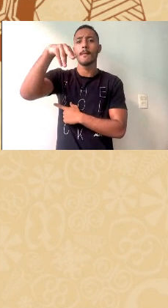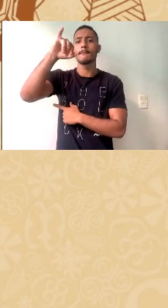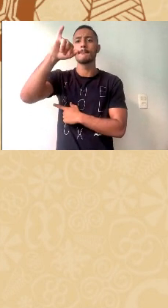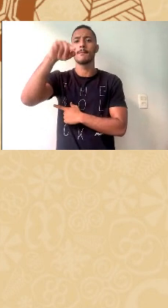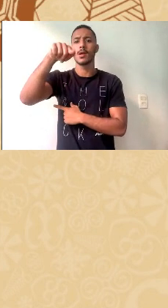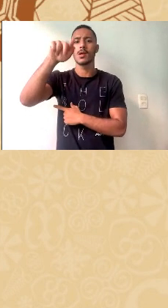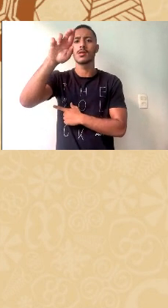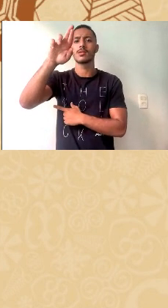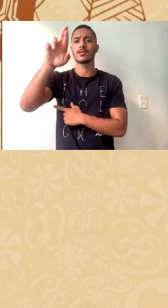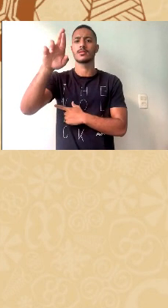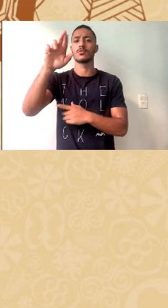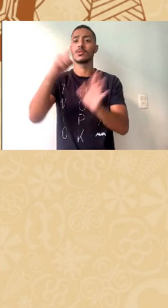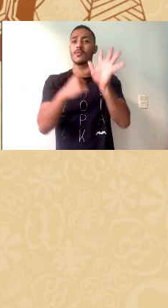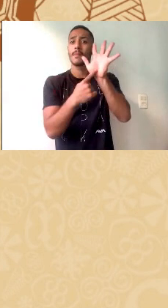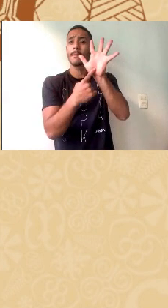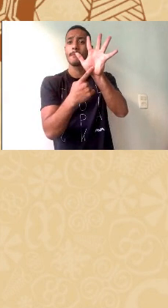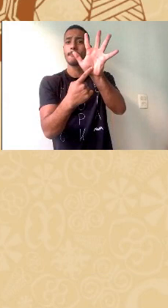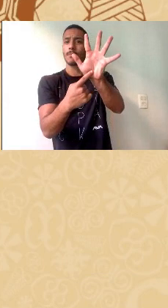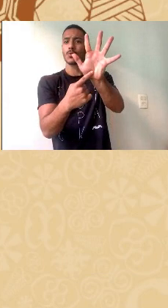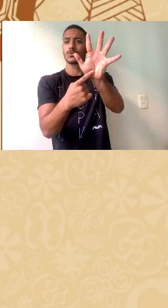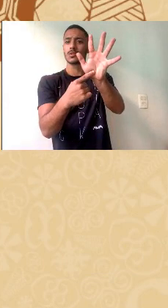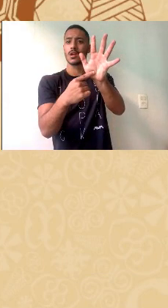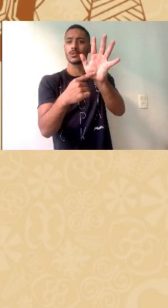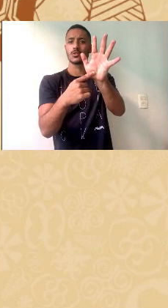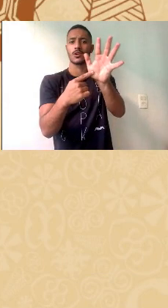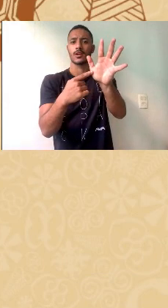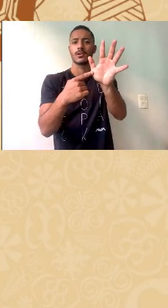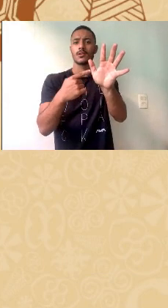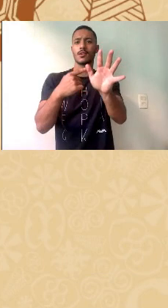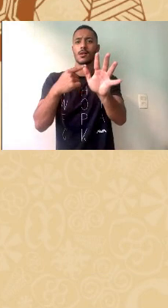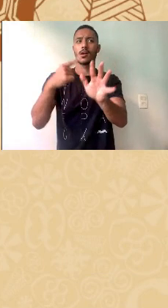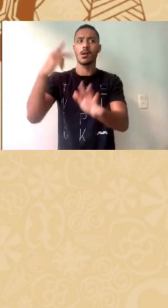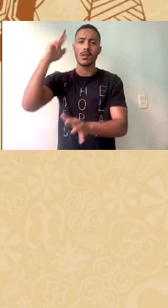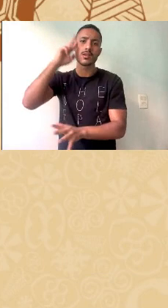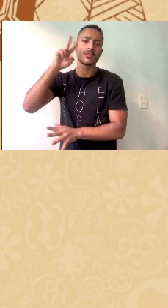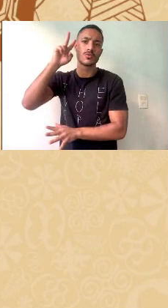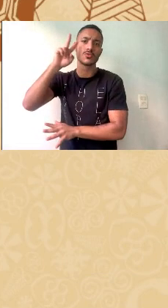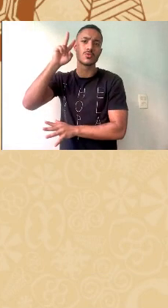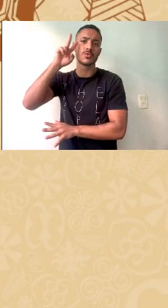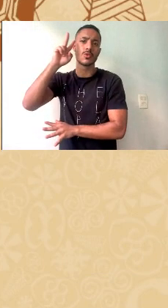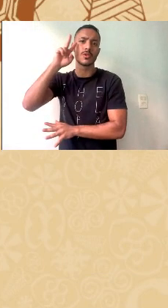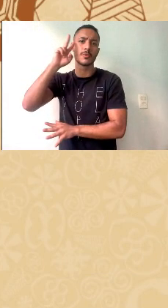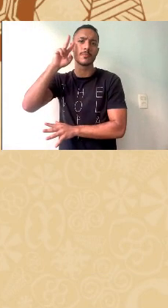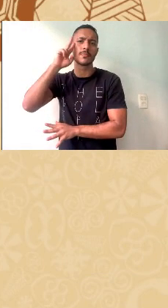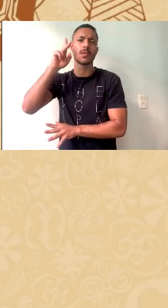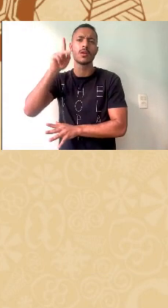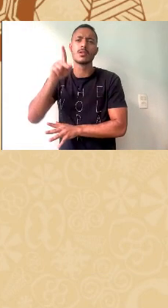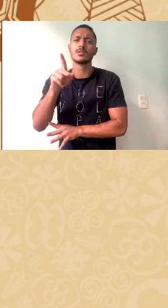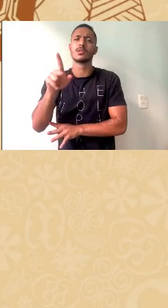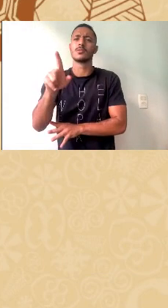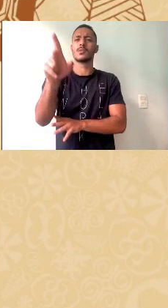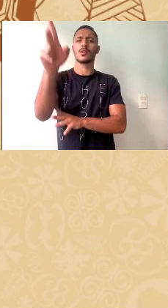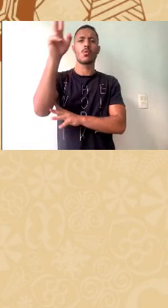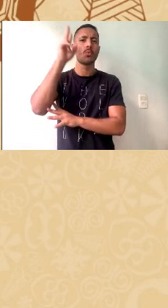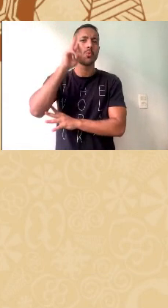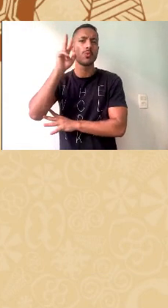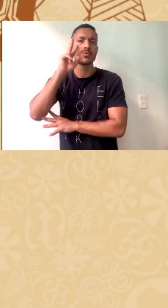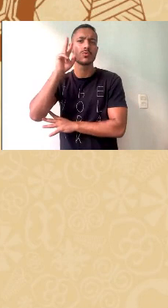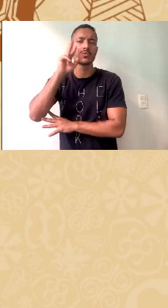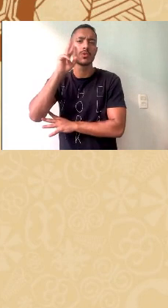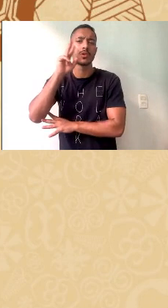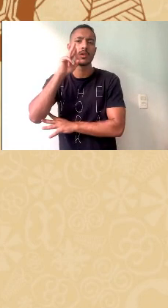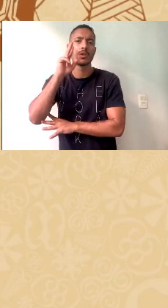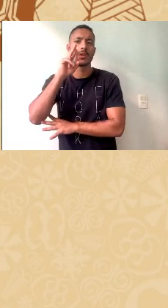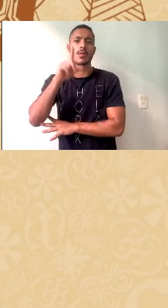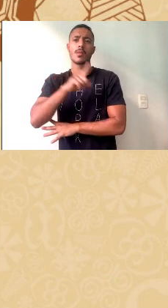fases dessa história. Como eu já disse aqui anteriormente, eu acho que sempre contar a história a gente, né, corre o risco de deixar